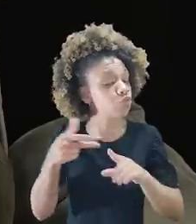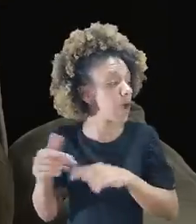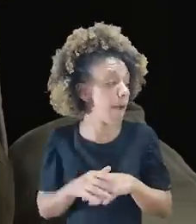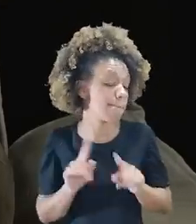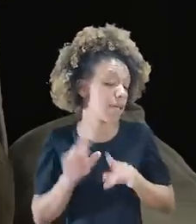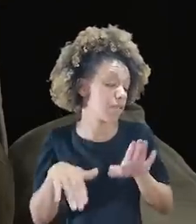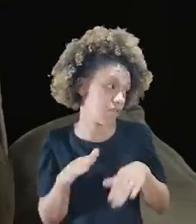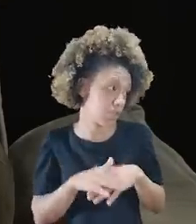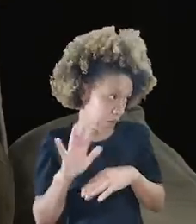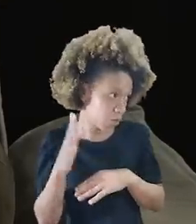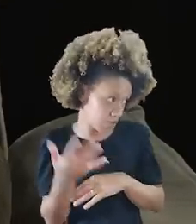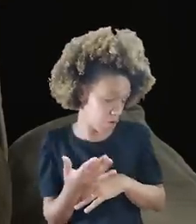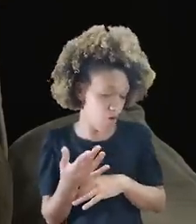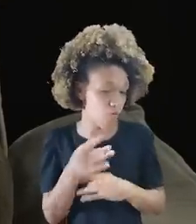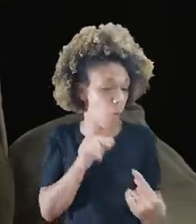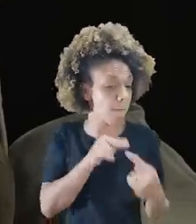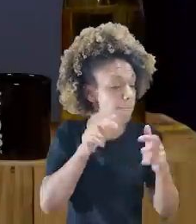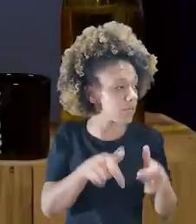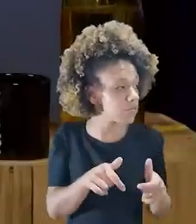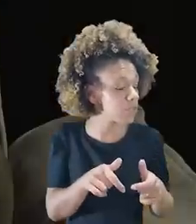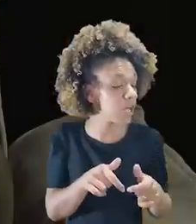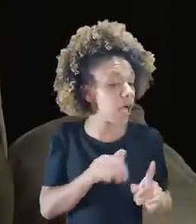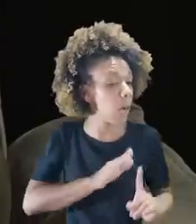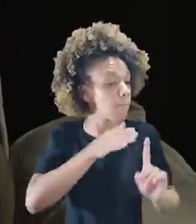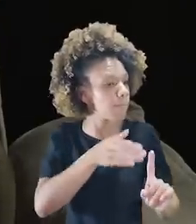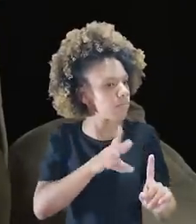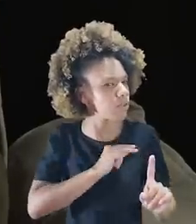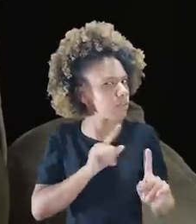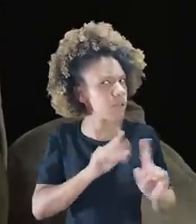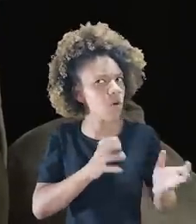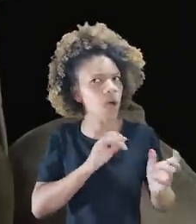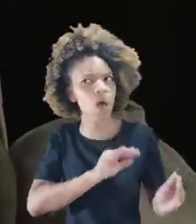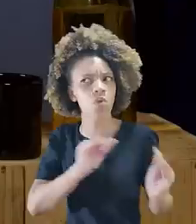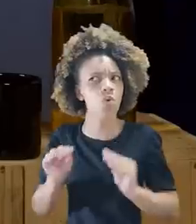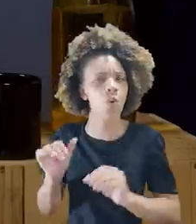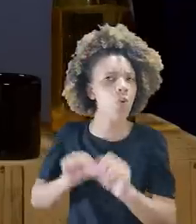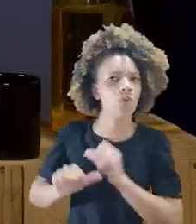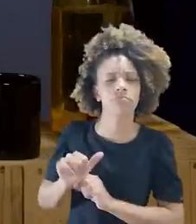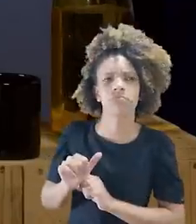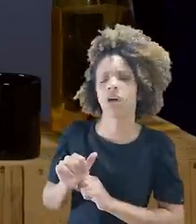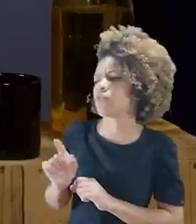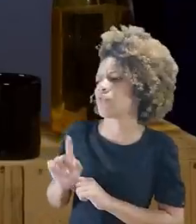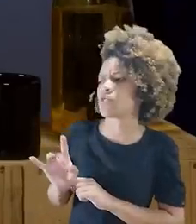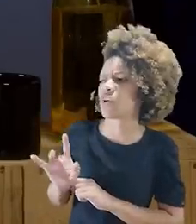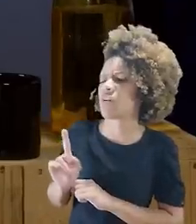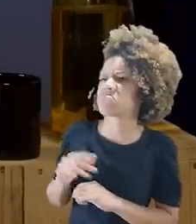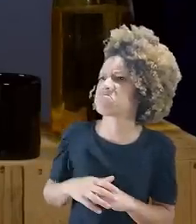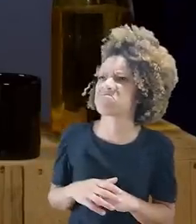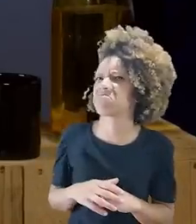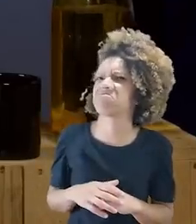talvez foi isso que aconteceu você chegou você se destacou uma coisa e você falou mas eu quero outra coisa também não foi só isso eu acho que eu era